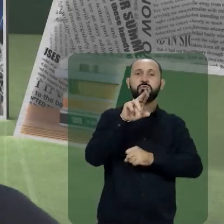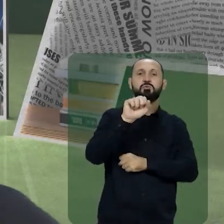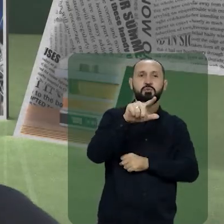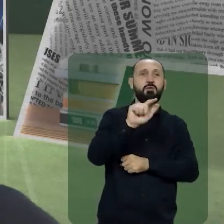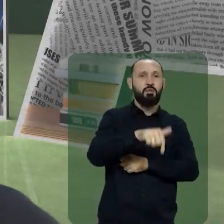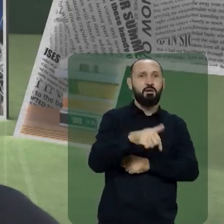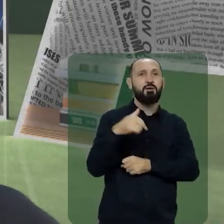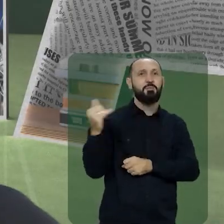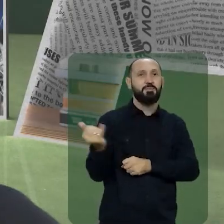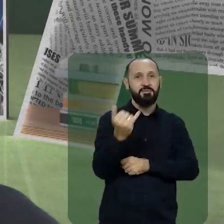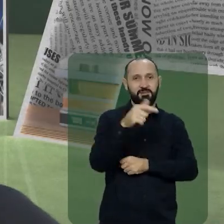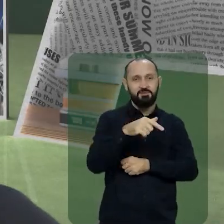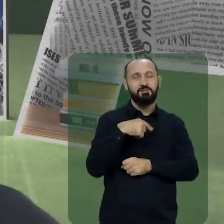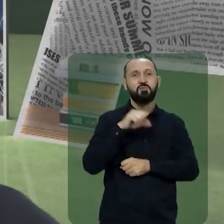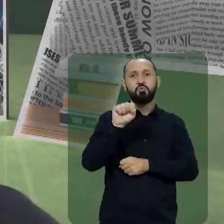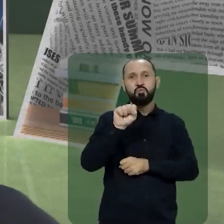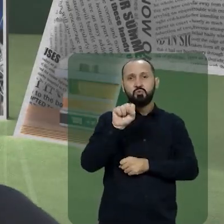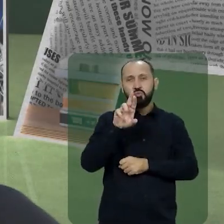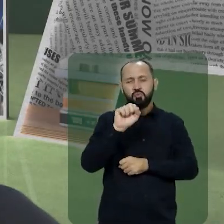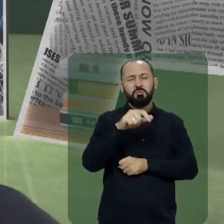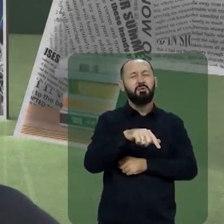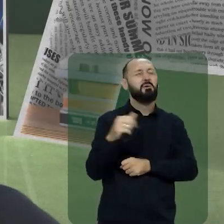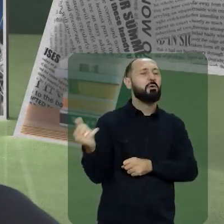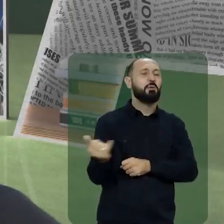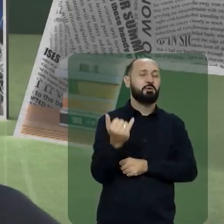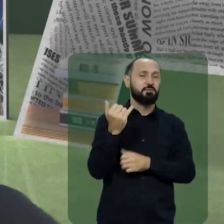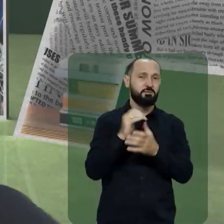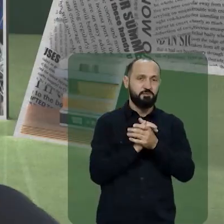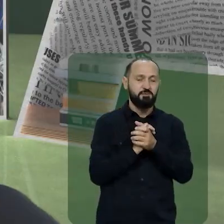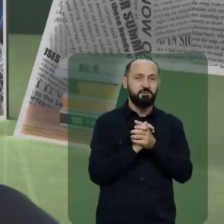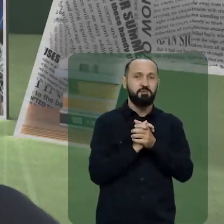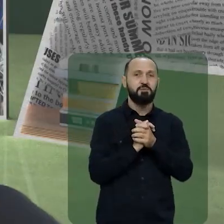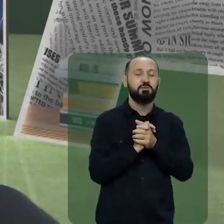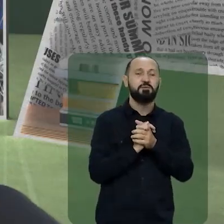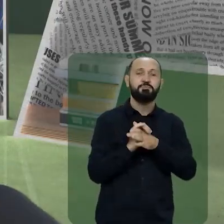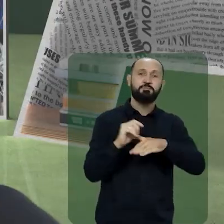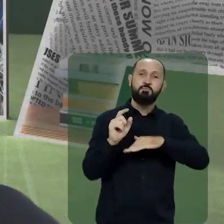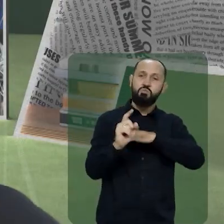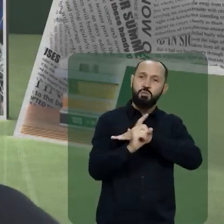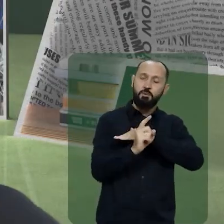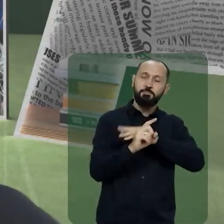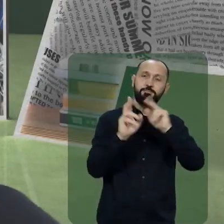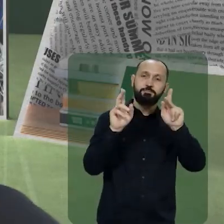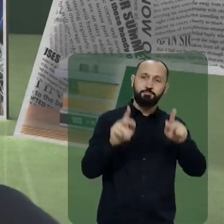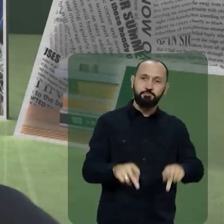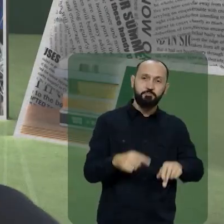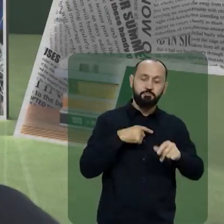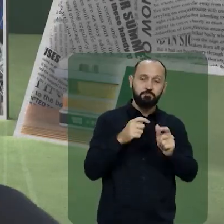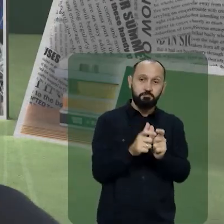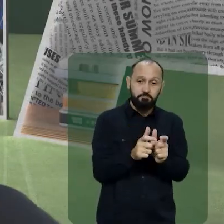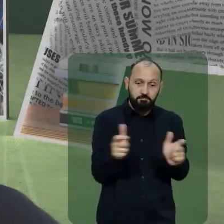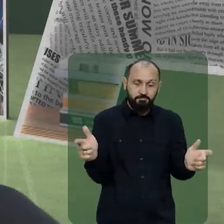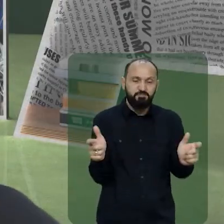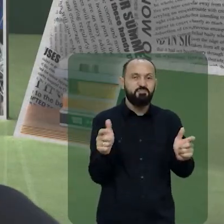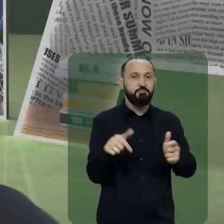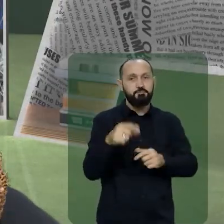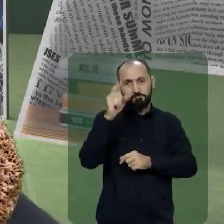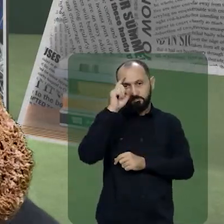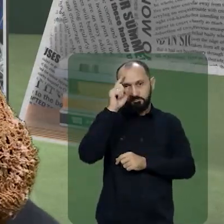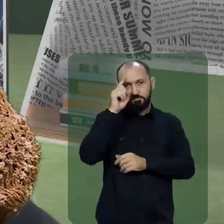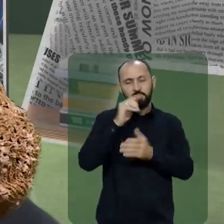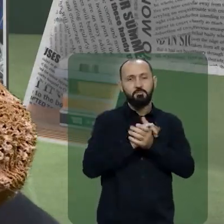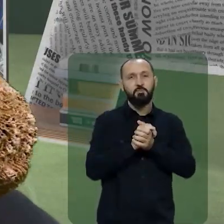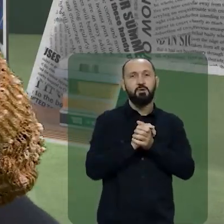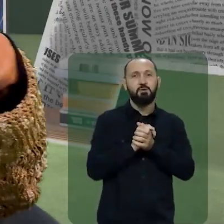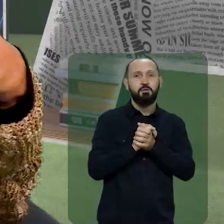algo importante. O fortalecimento do SUS é muito importante para o atendimento dessa população que está crescendo a cada dia. Então,